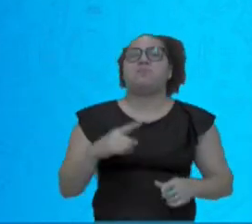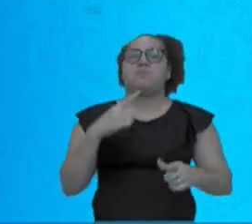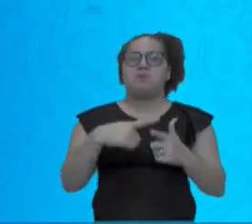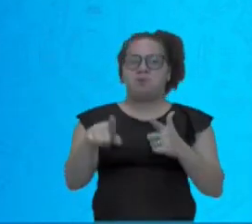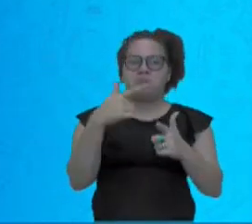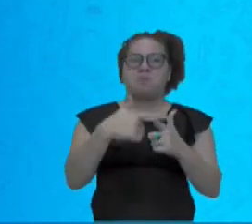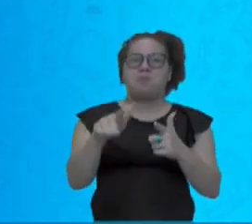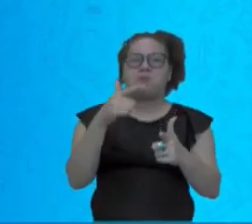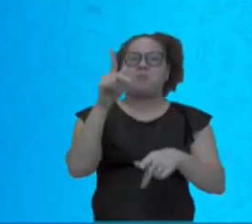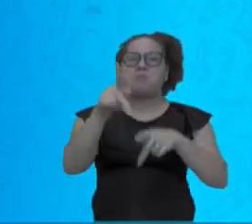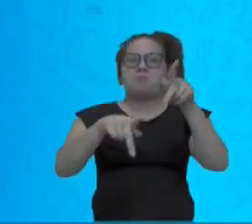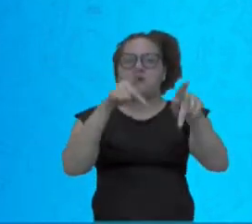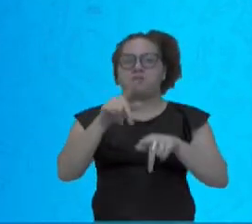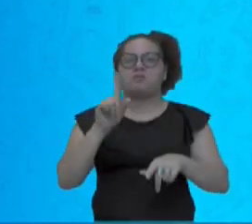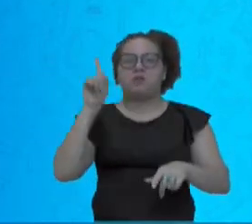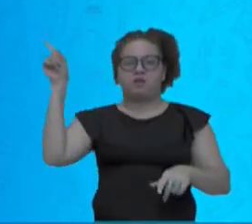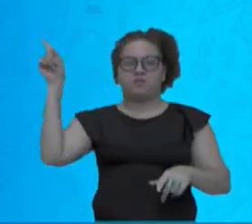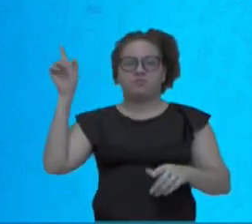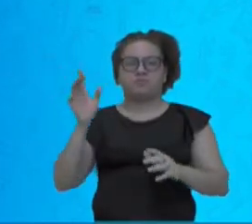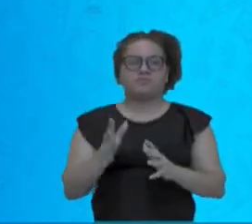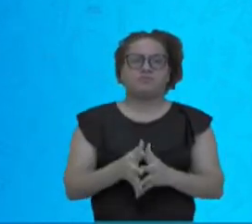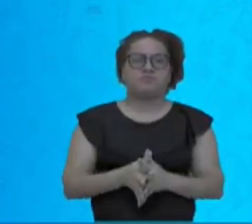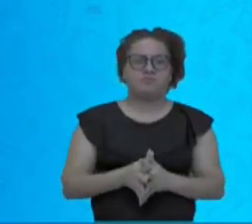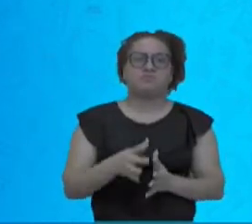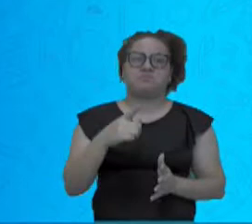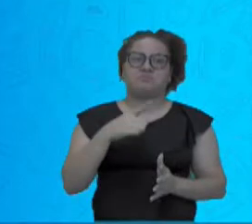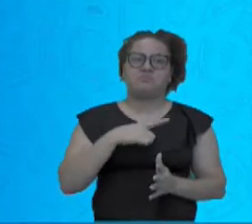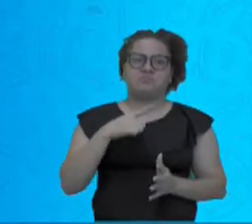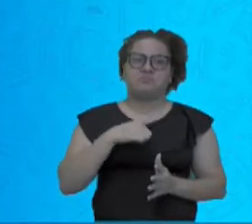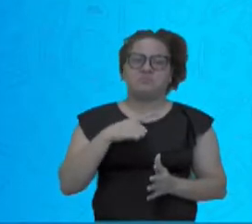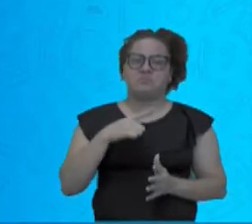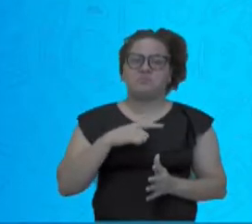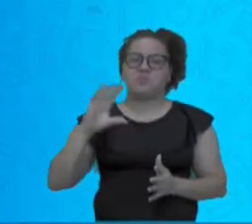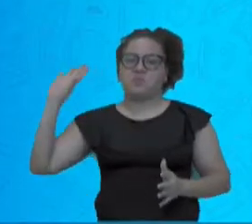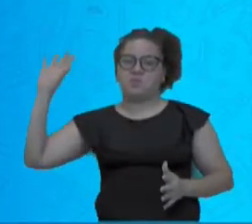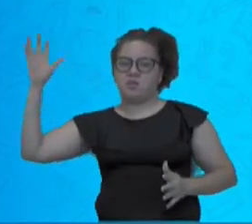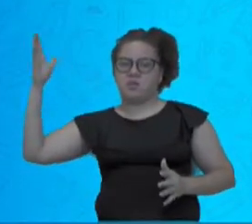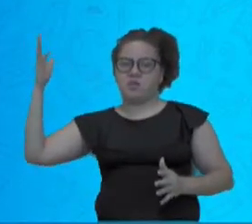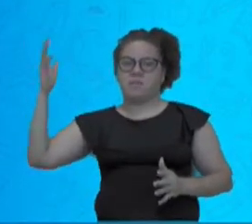população. E nós temos ainda o clima.